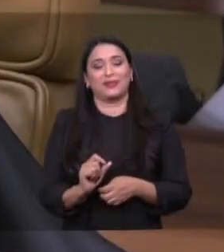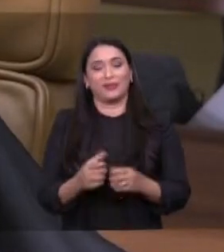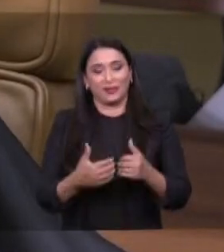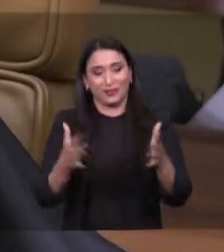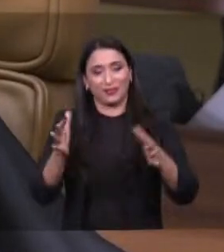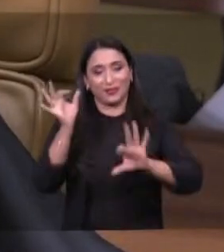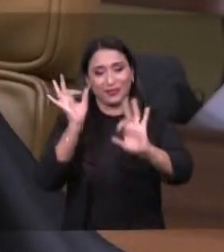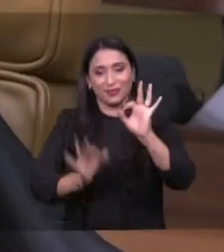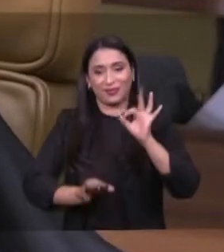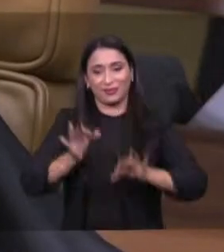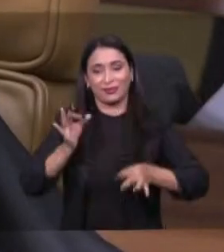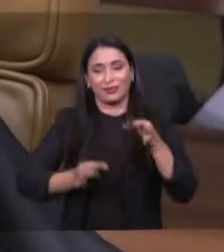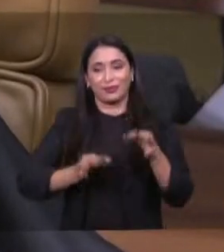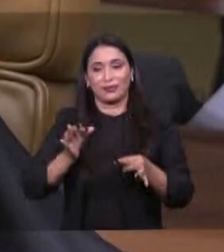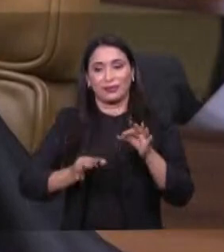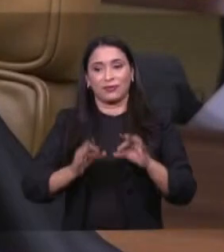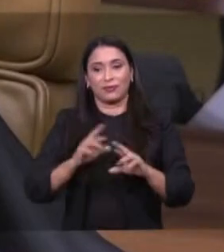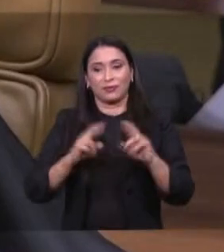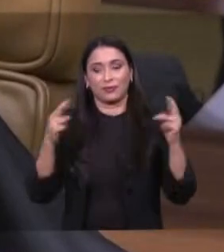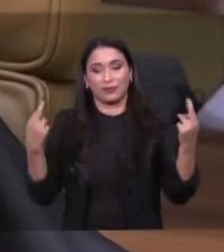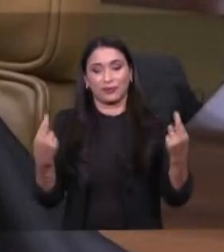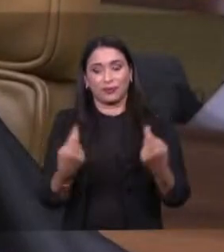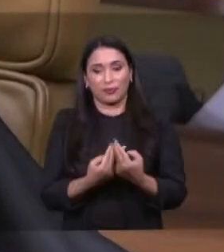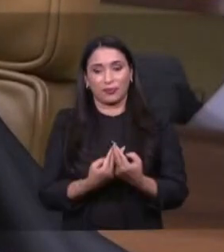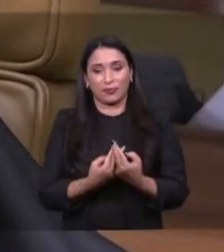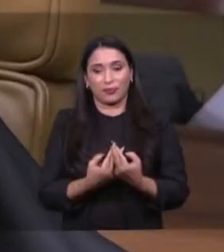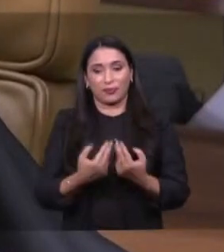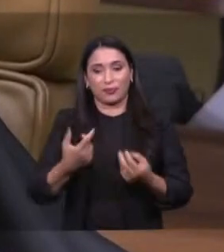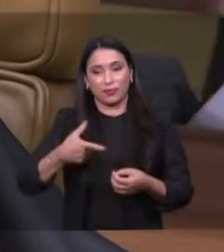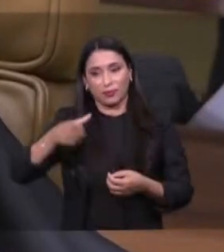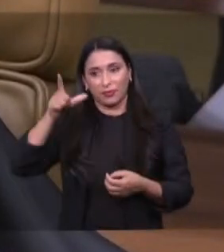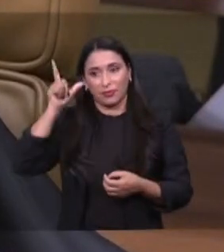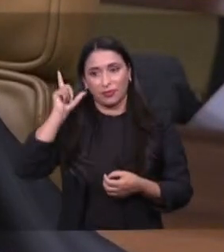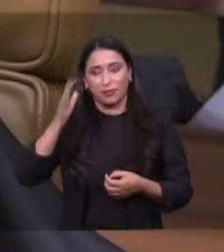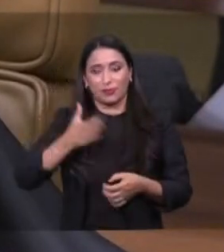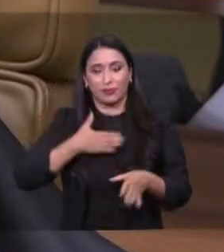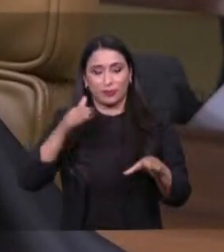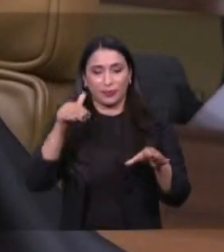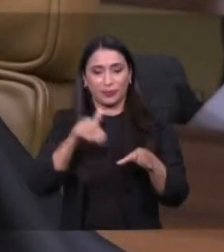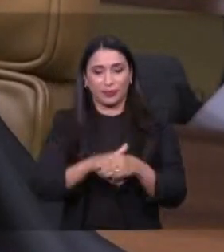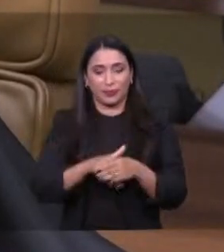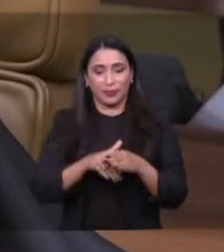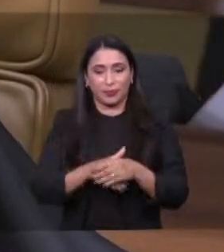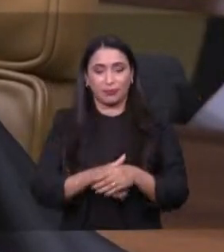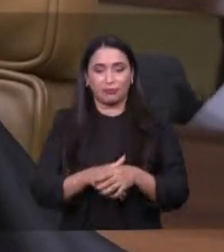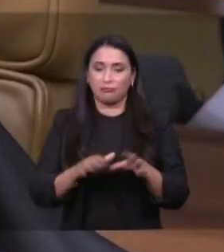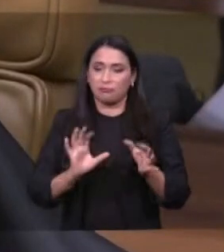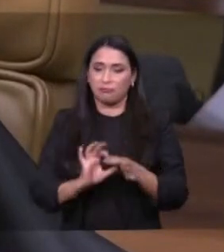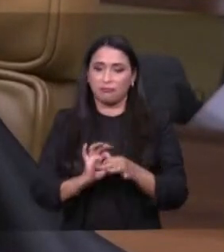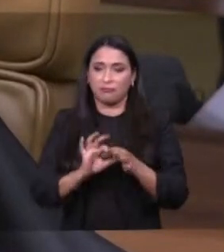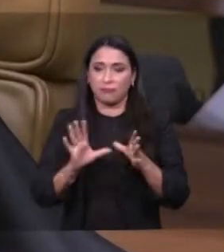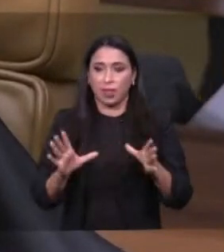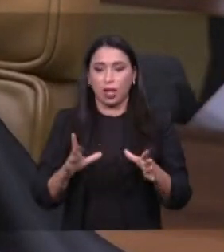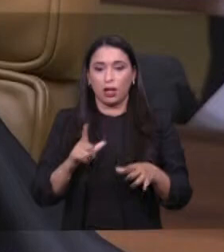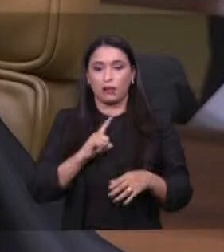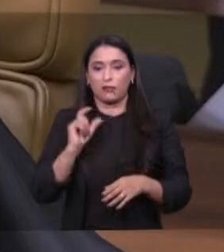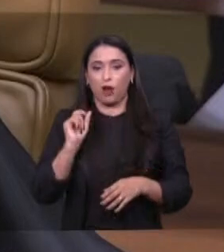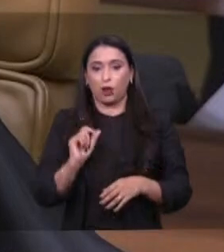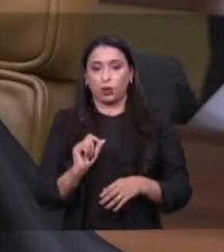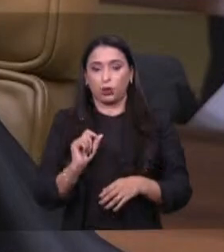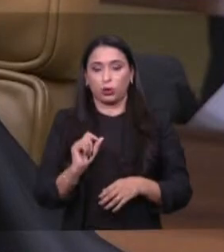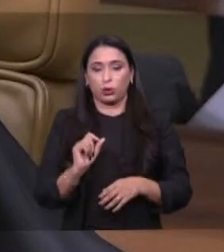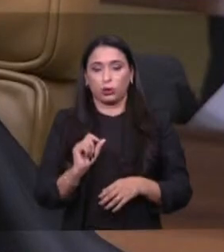julgamento da sessão de ontem, do meu voto, que desde logo estou aberto ao diálogo para que possamos, em